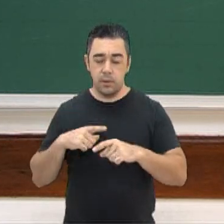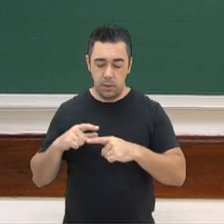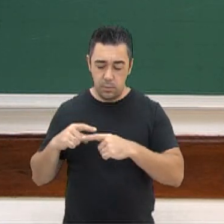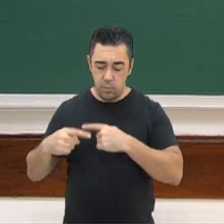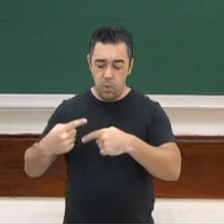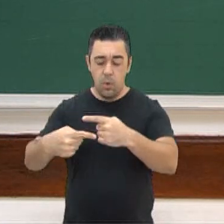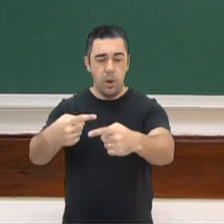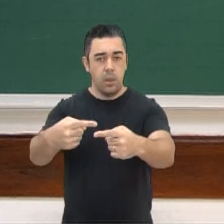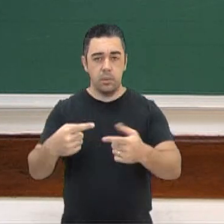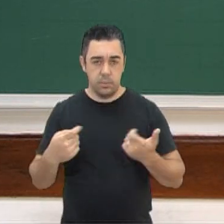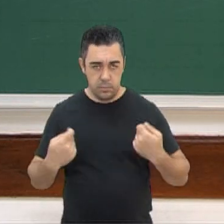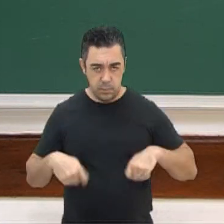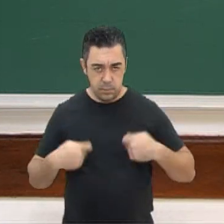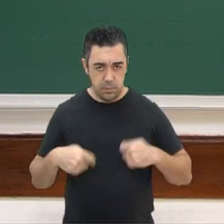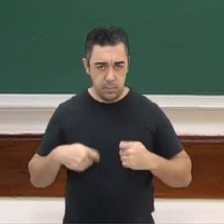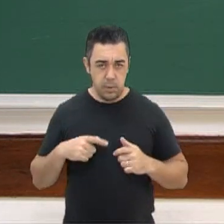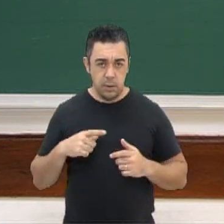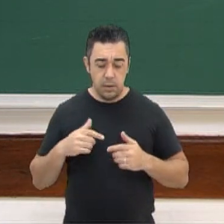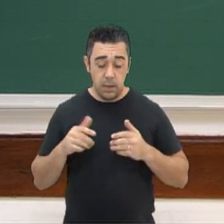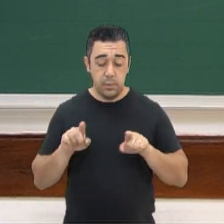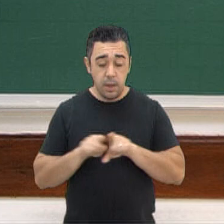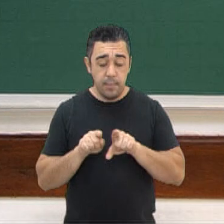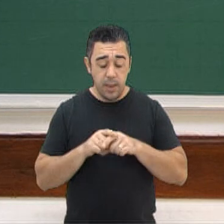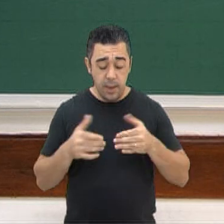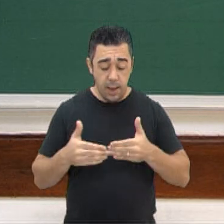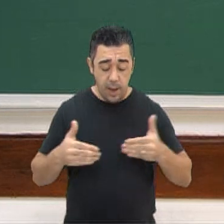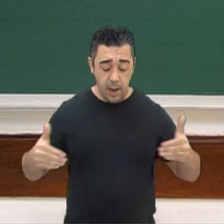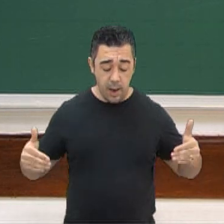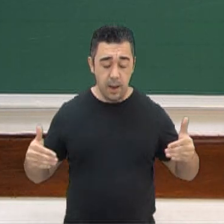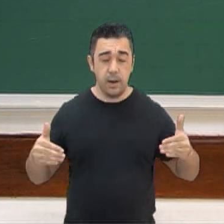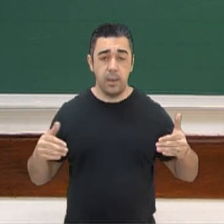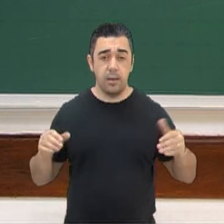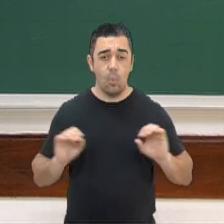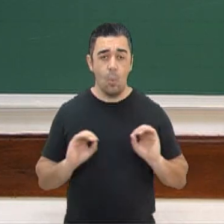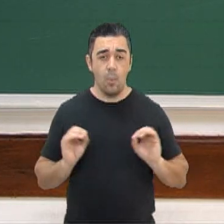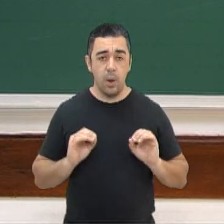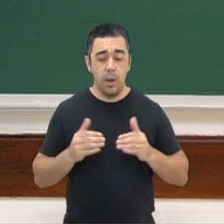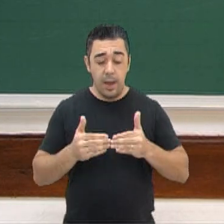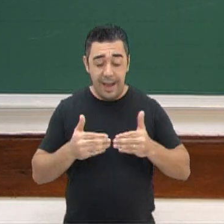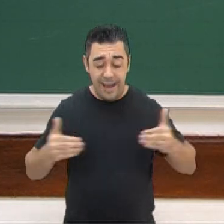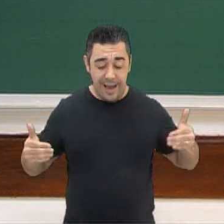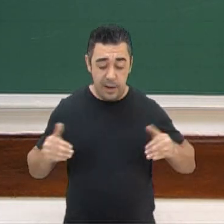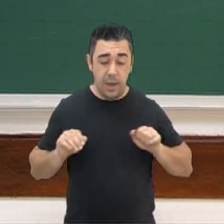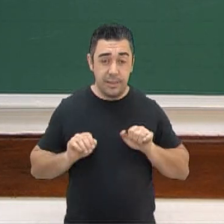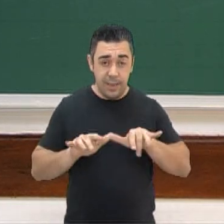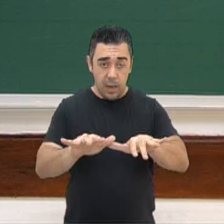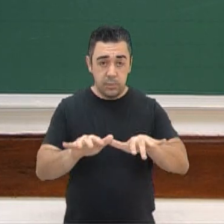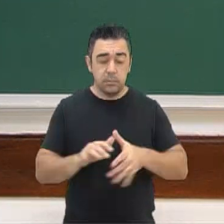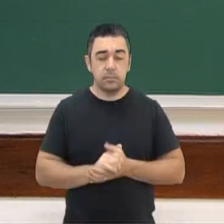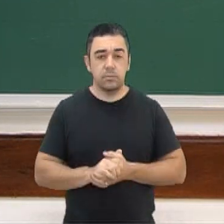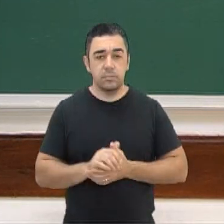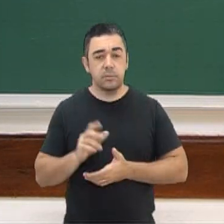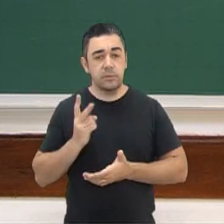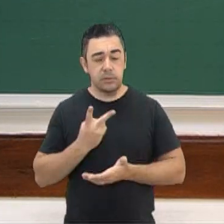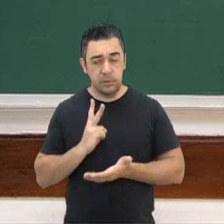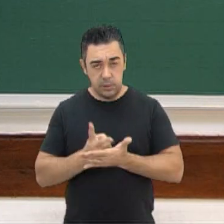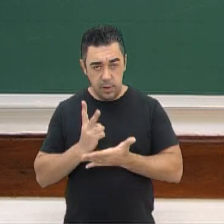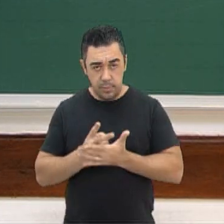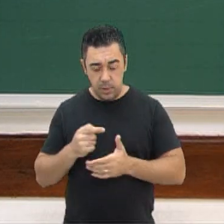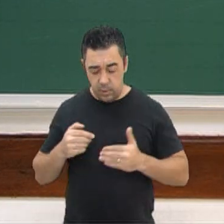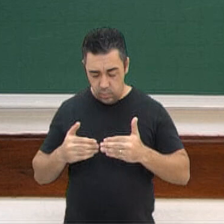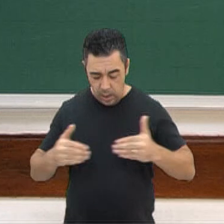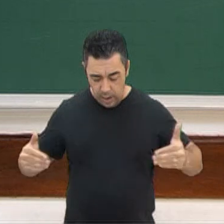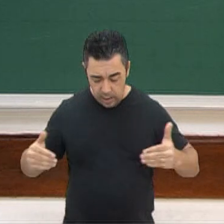ataque quanto a área neutra da quadra. Vale destacar que durante cada lançamento de